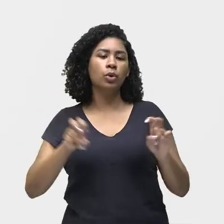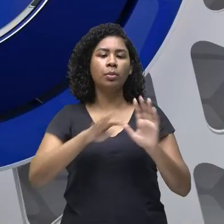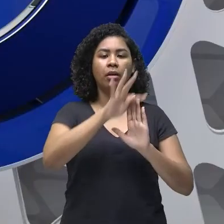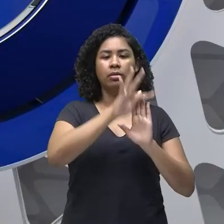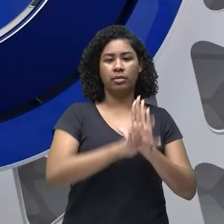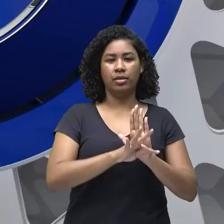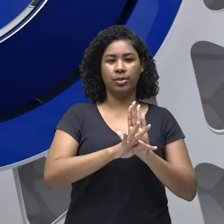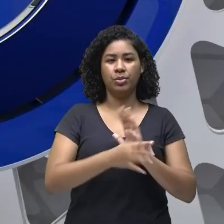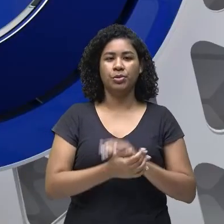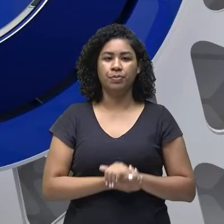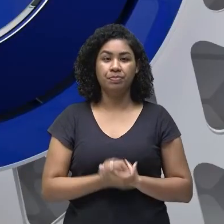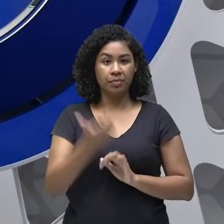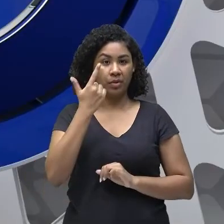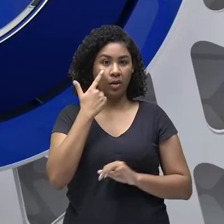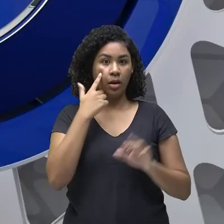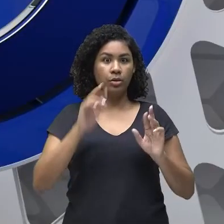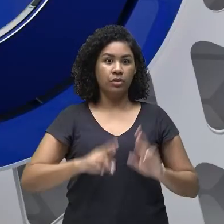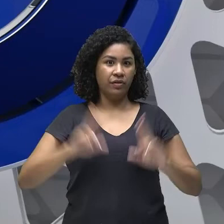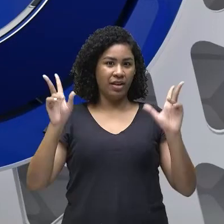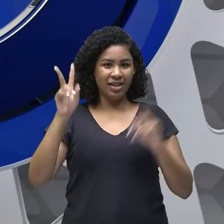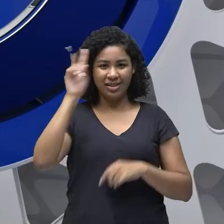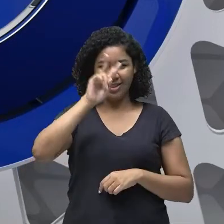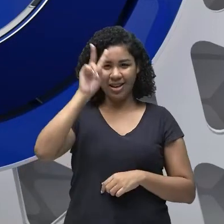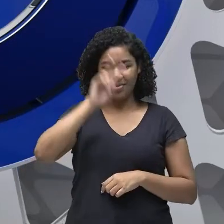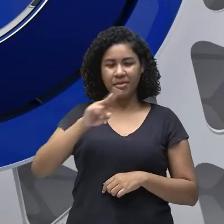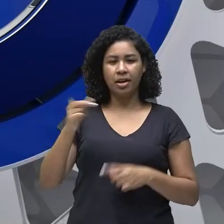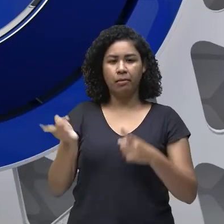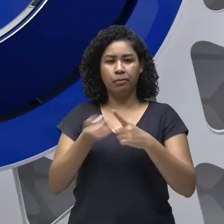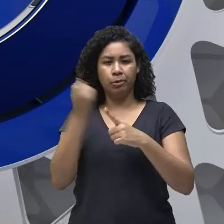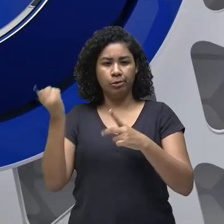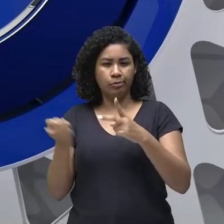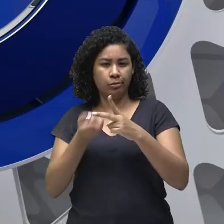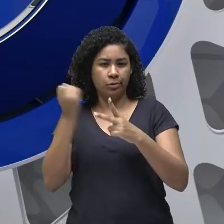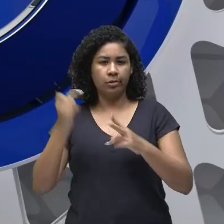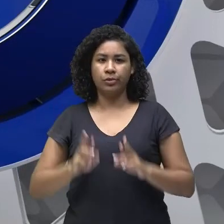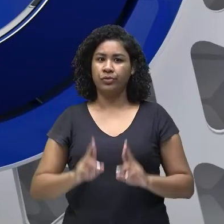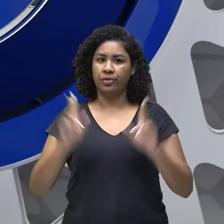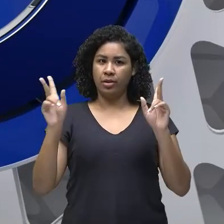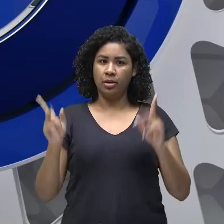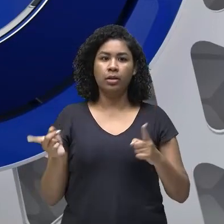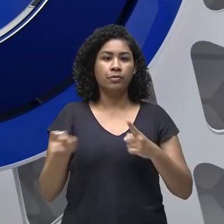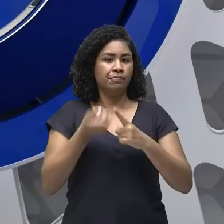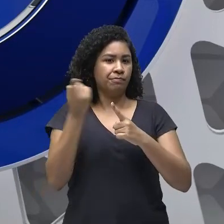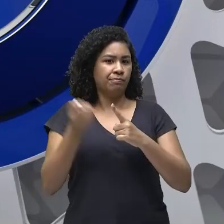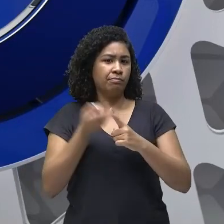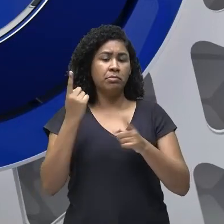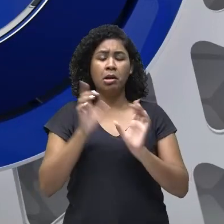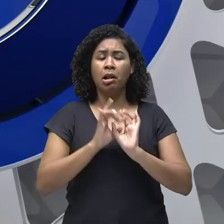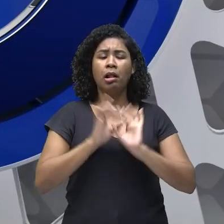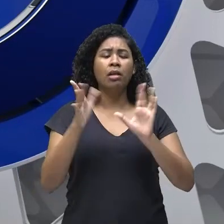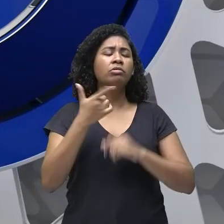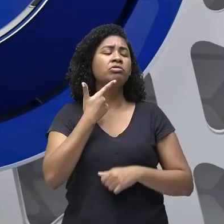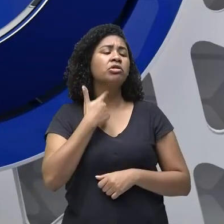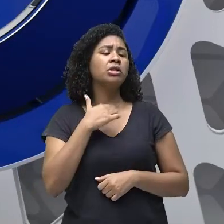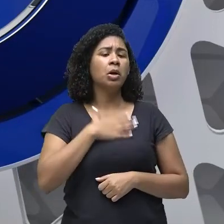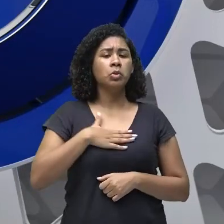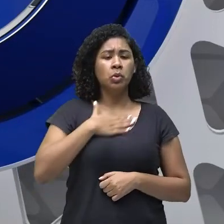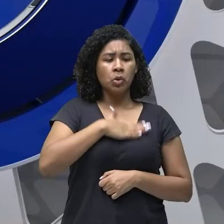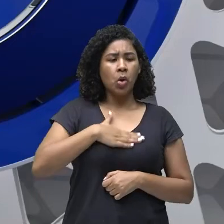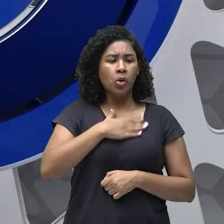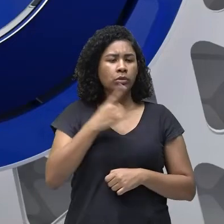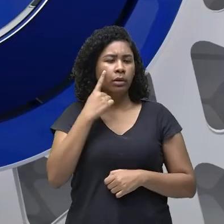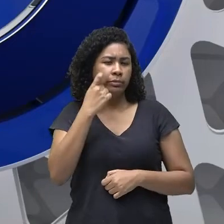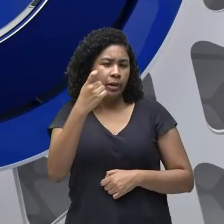só, diferente daquela da Extensive Reading, que você lê só para se divertir, para